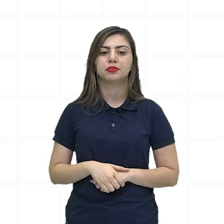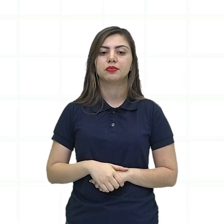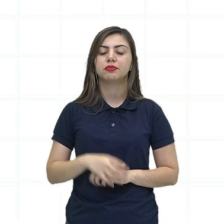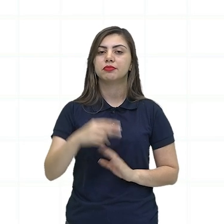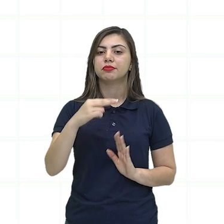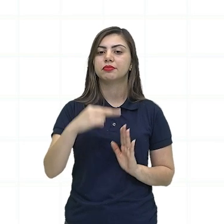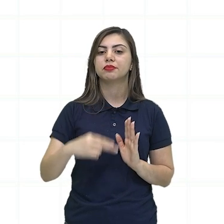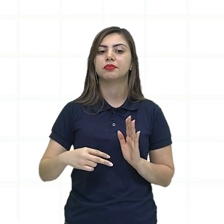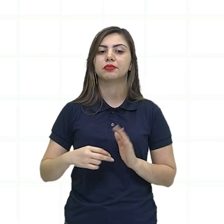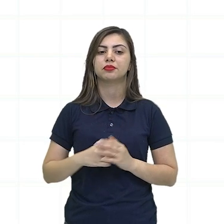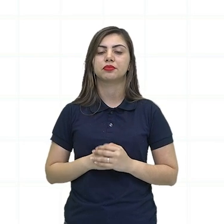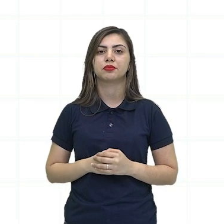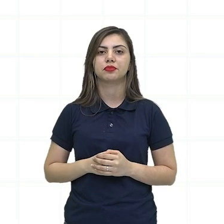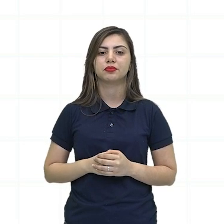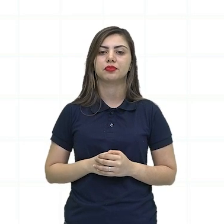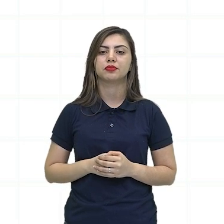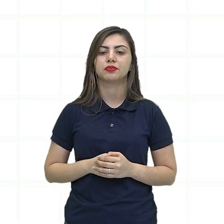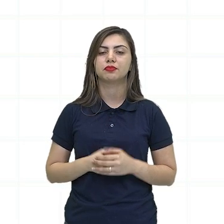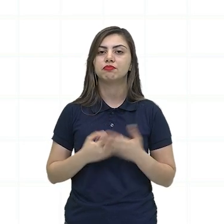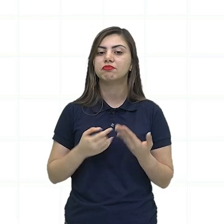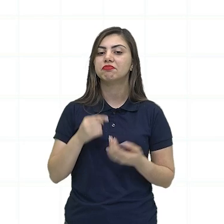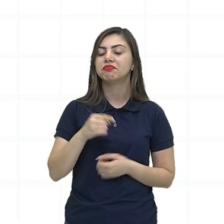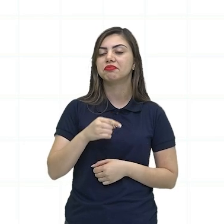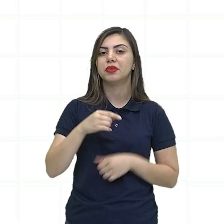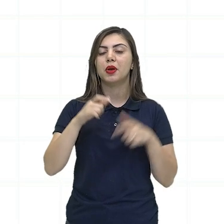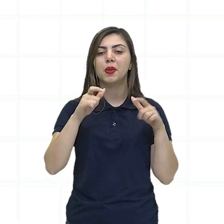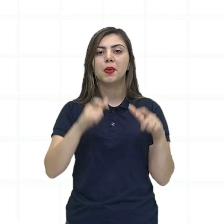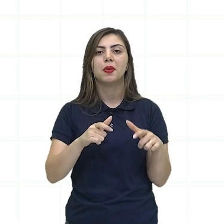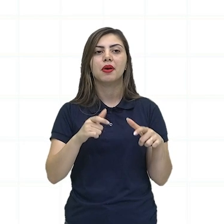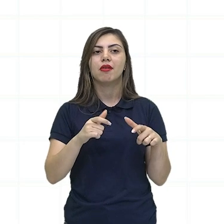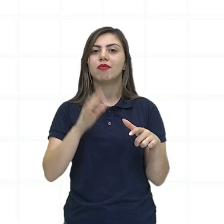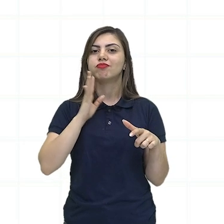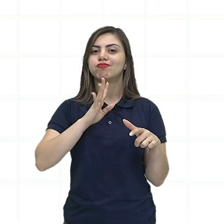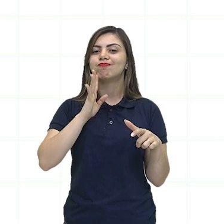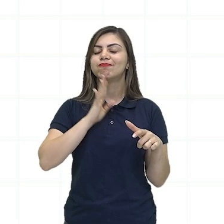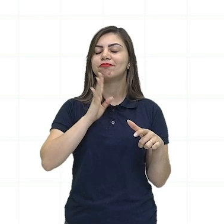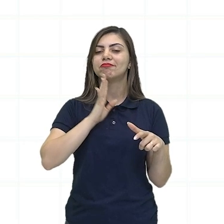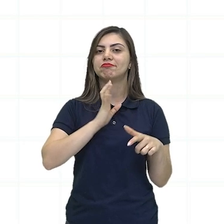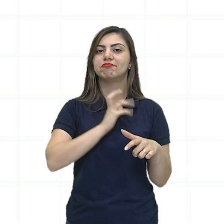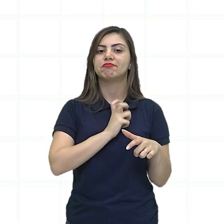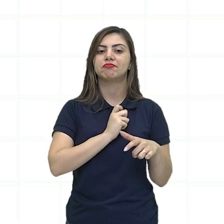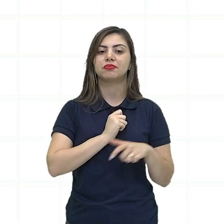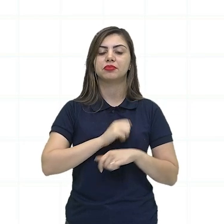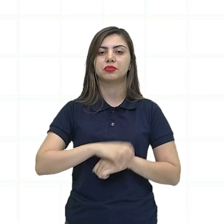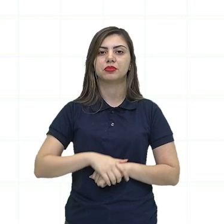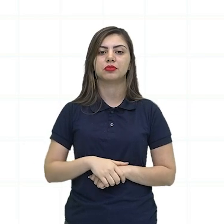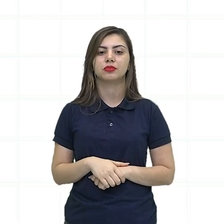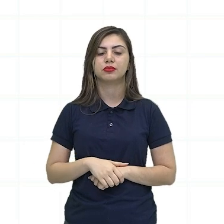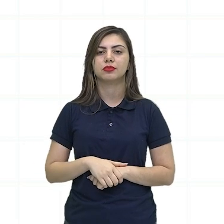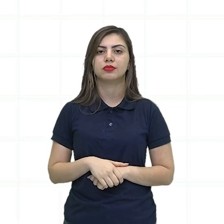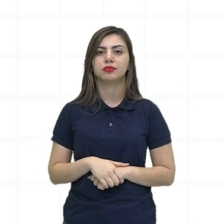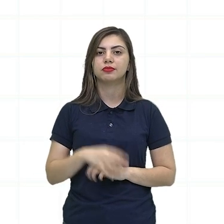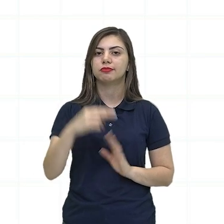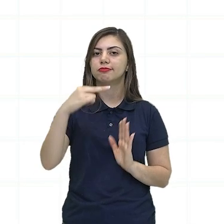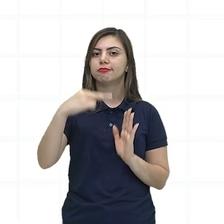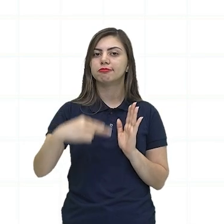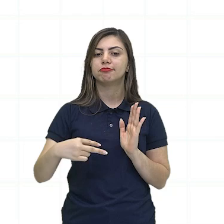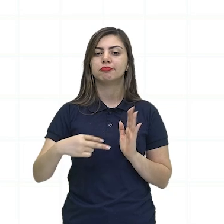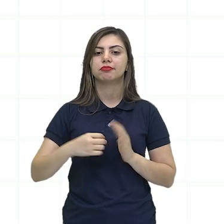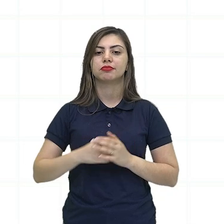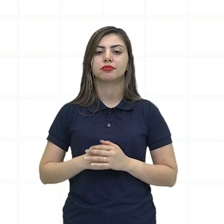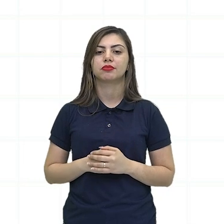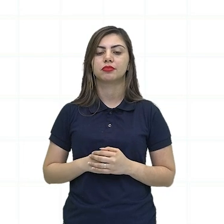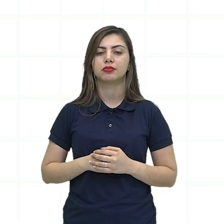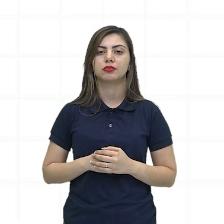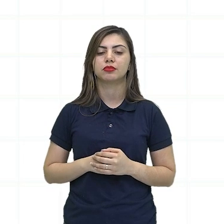friendly place, é um lugar muito amigável, muito amável. It has a big